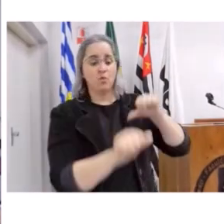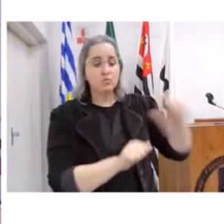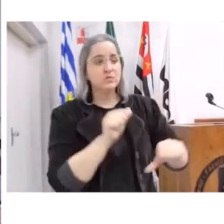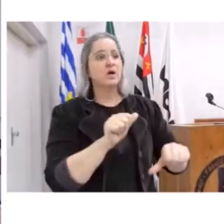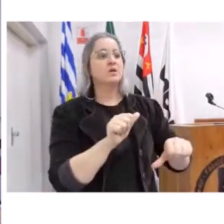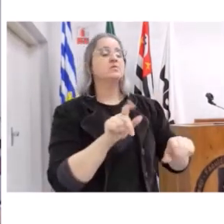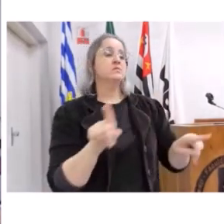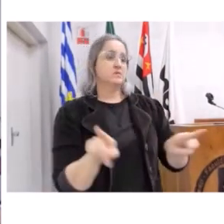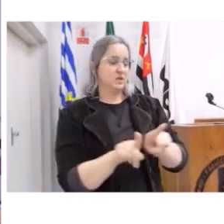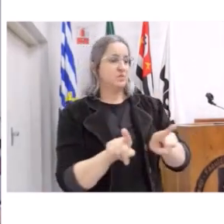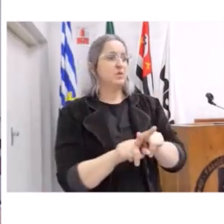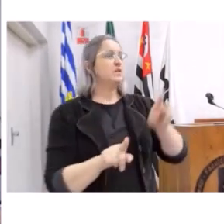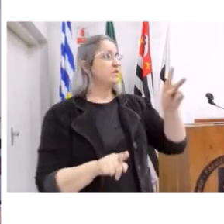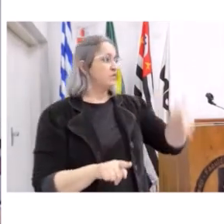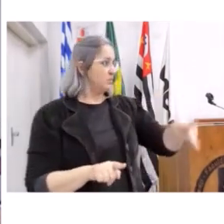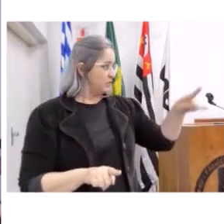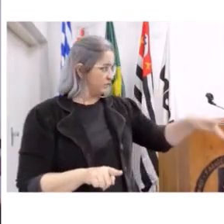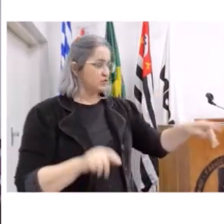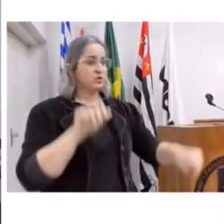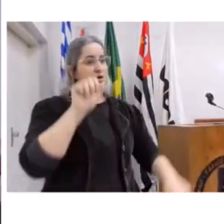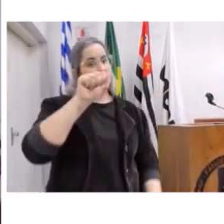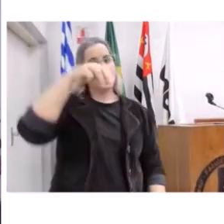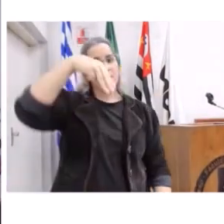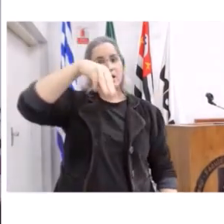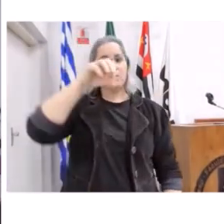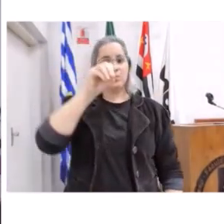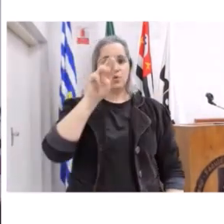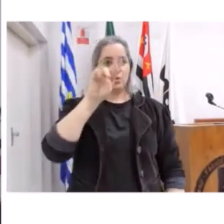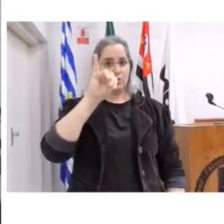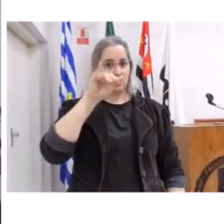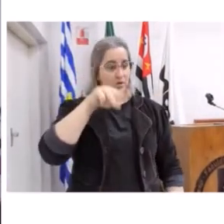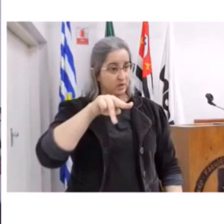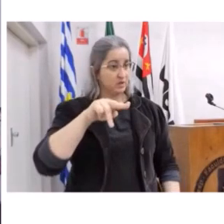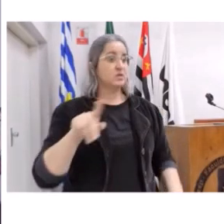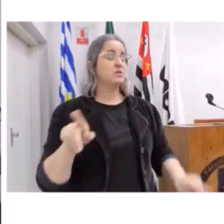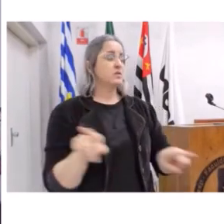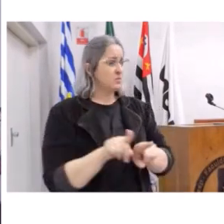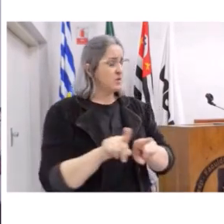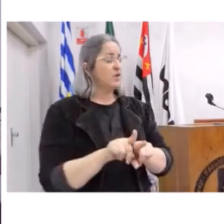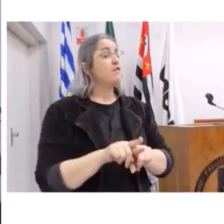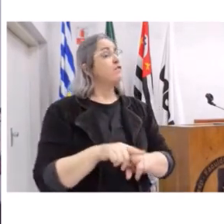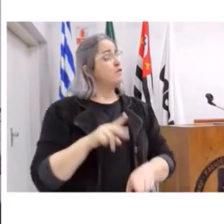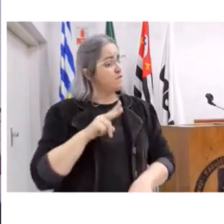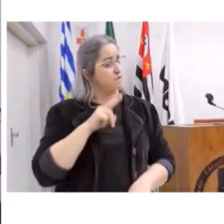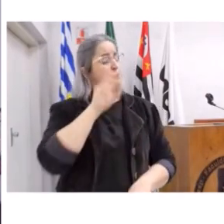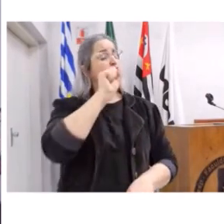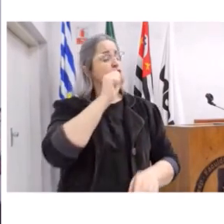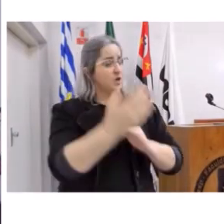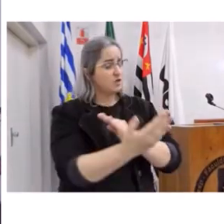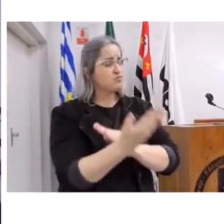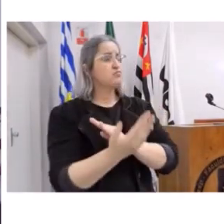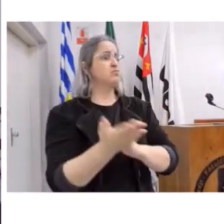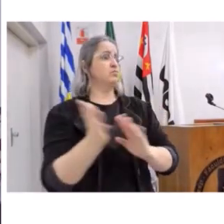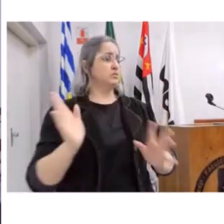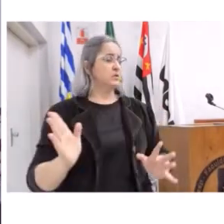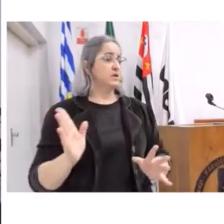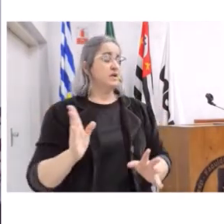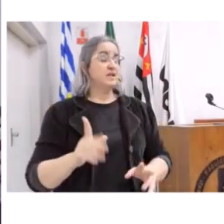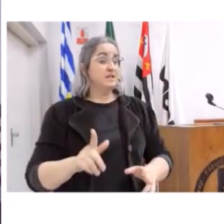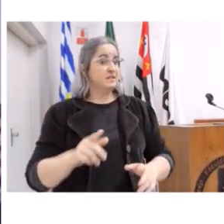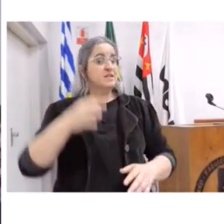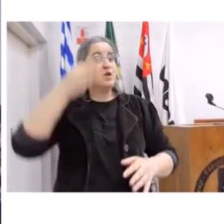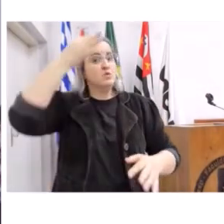do professor Amorim, junto com o departamento. Isso é uma força muito grande, que é o departamento nosso, que realmente